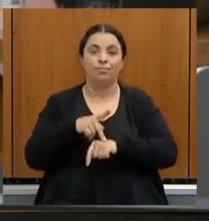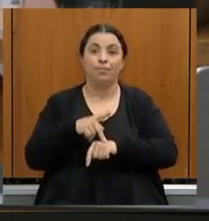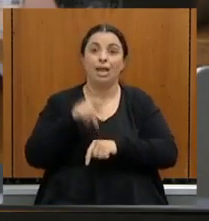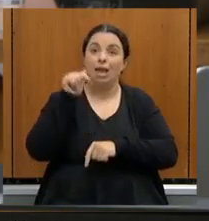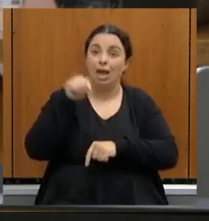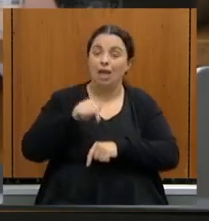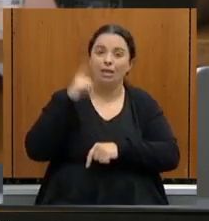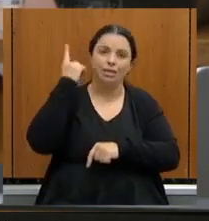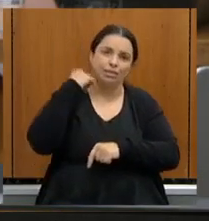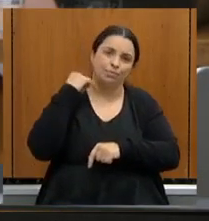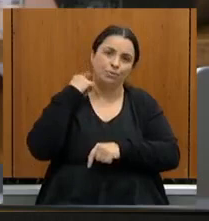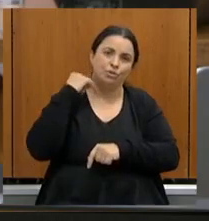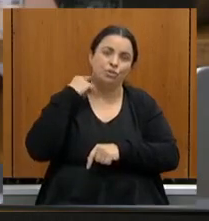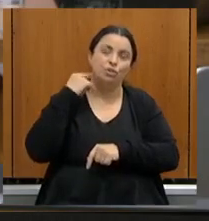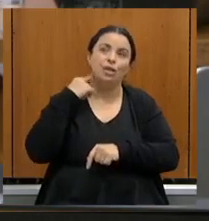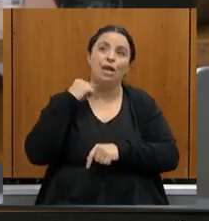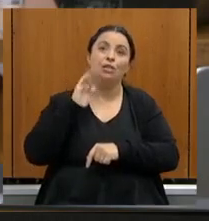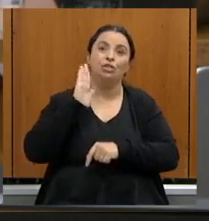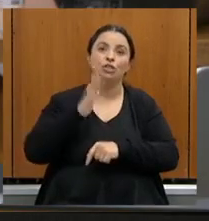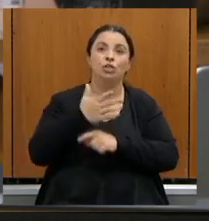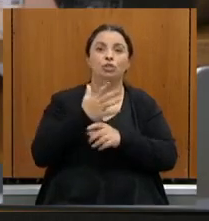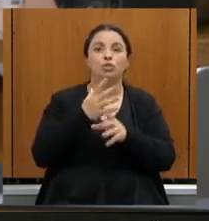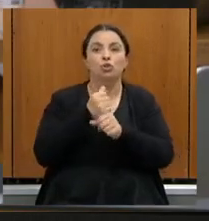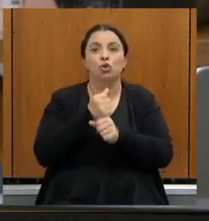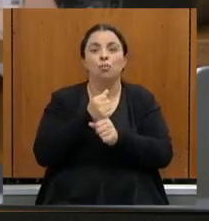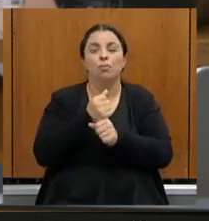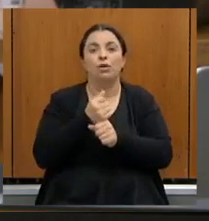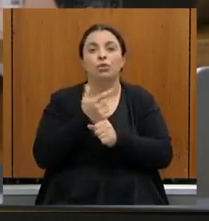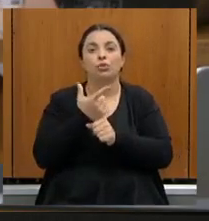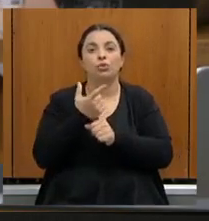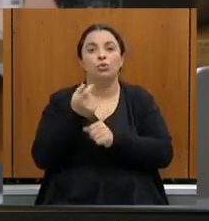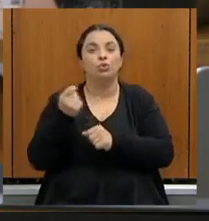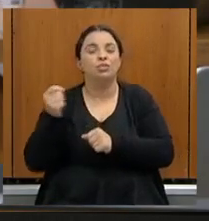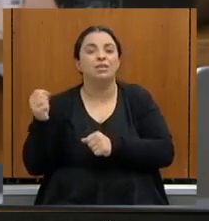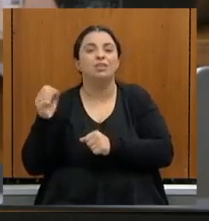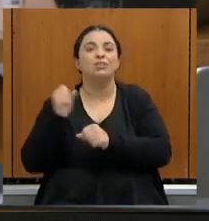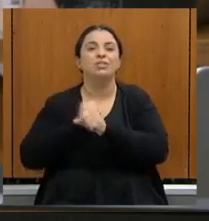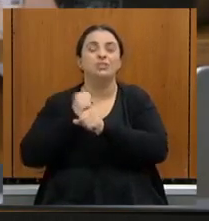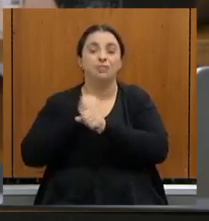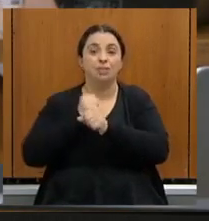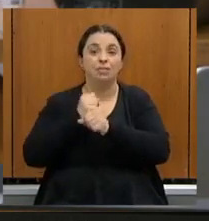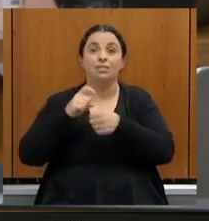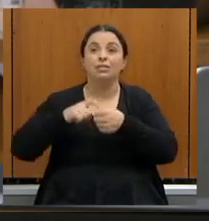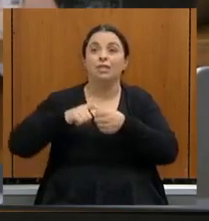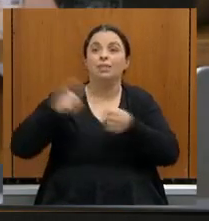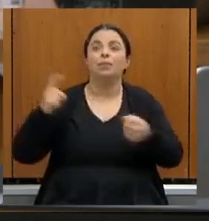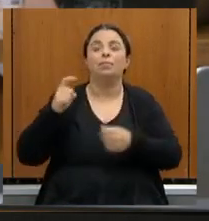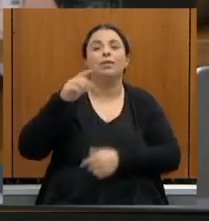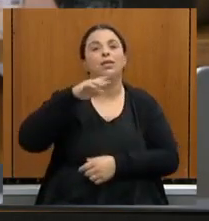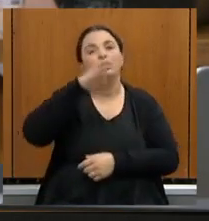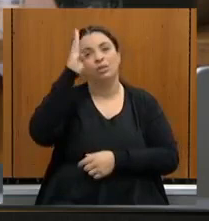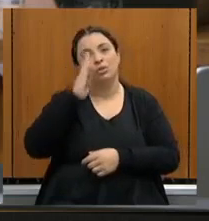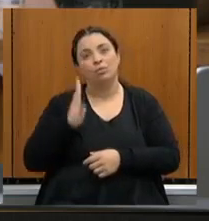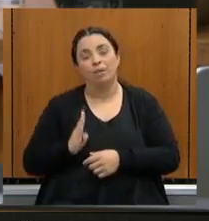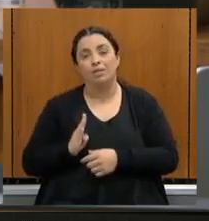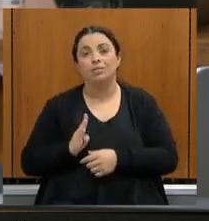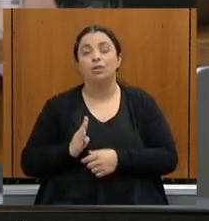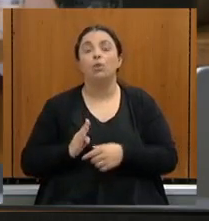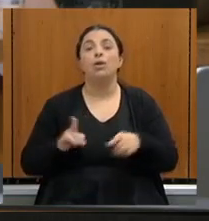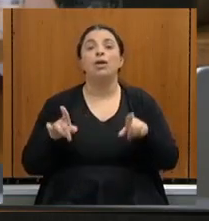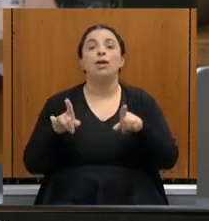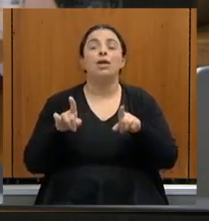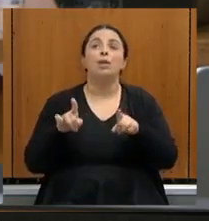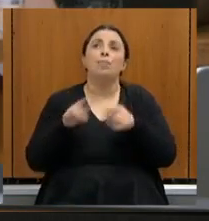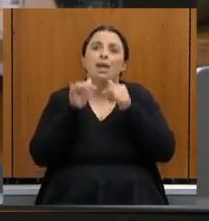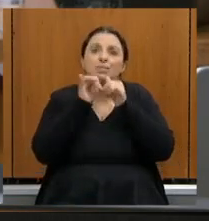200 anos da proclamação desculpem da independência do Brasil mas parece a proclamação da